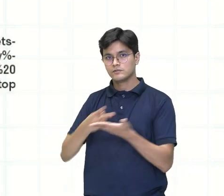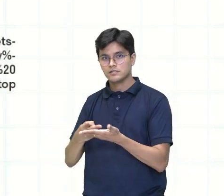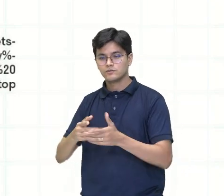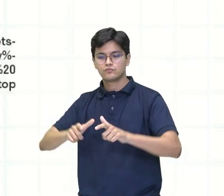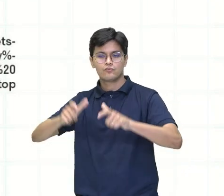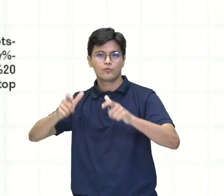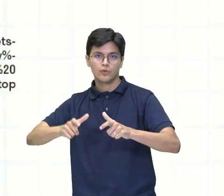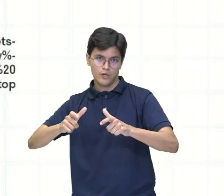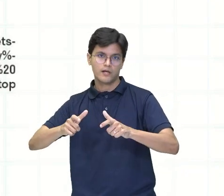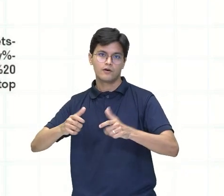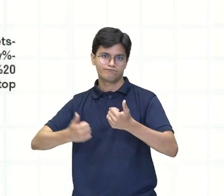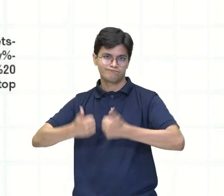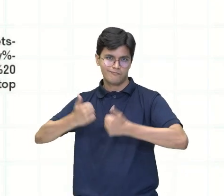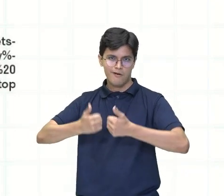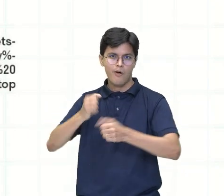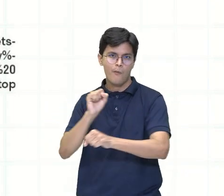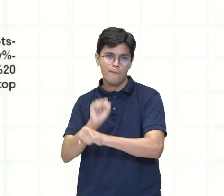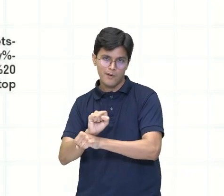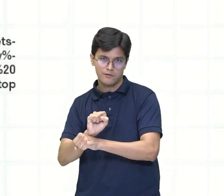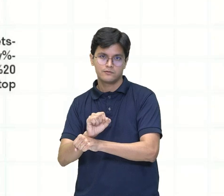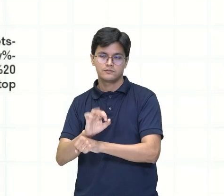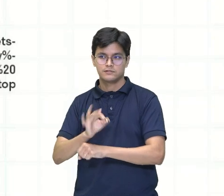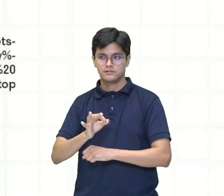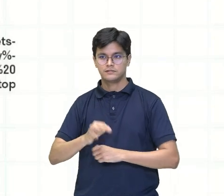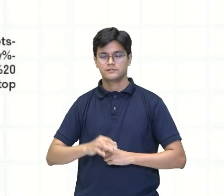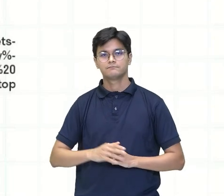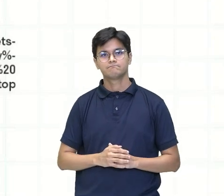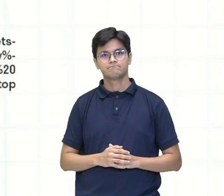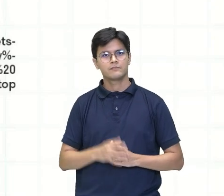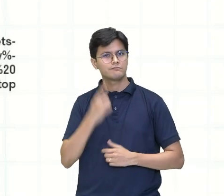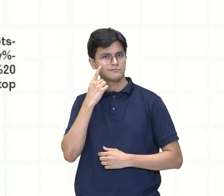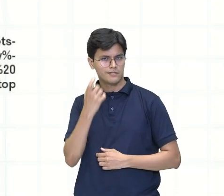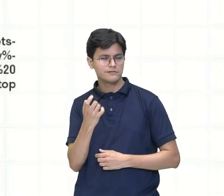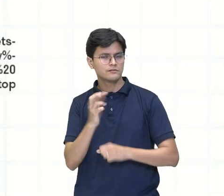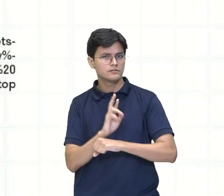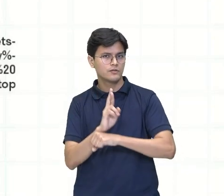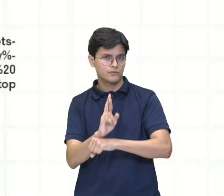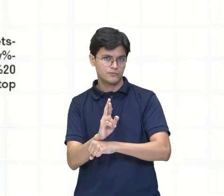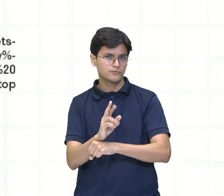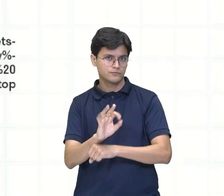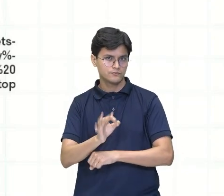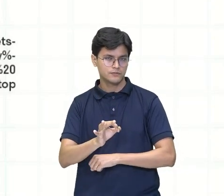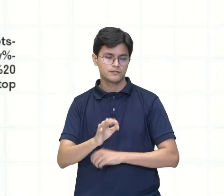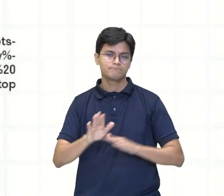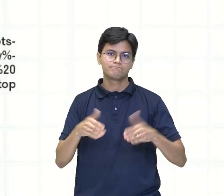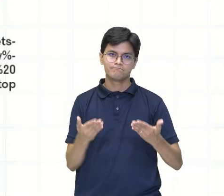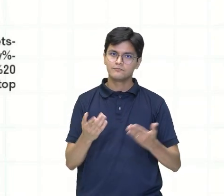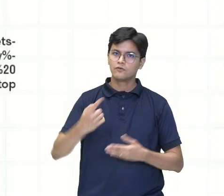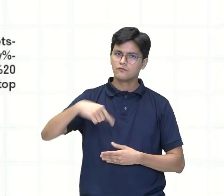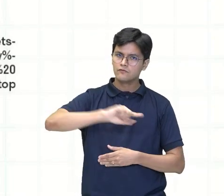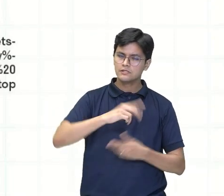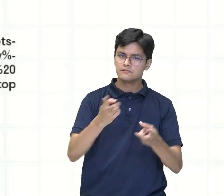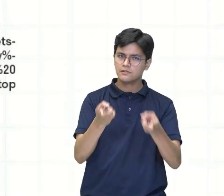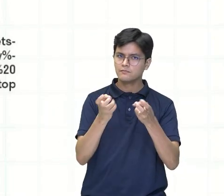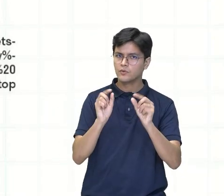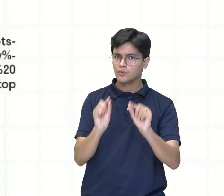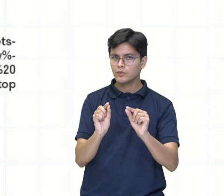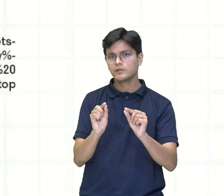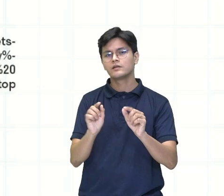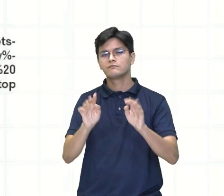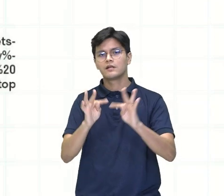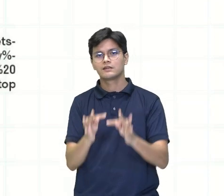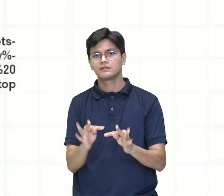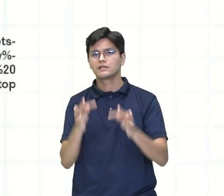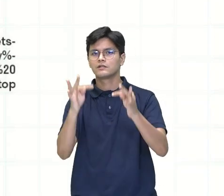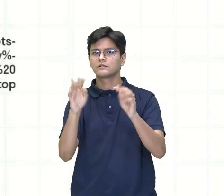estrada. Muito interessante este recurso, né? Então, vocês puderam perceber, né, que a tecnologia também